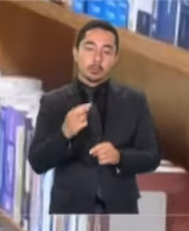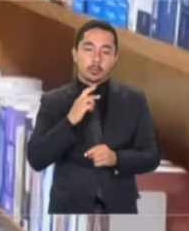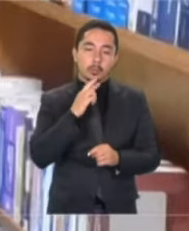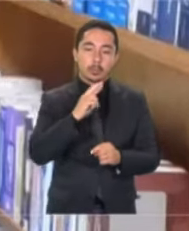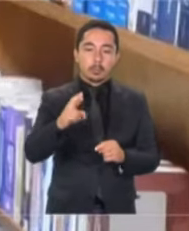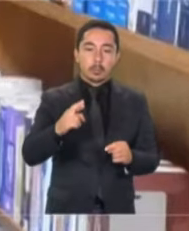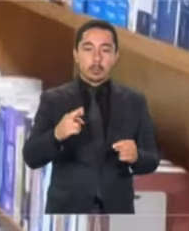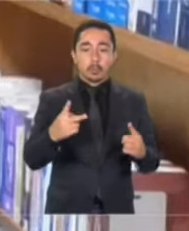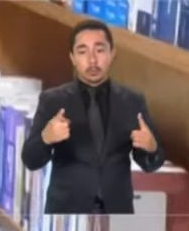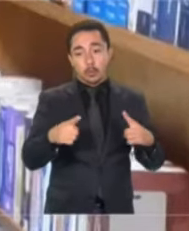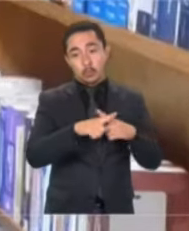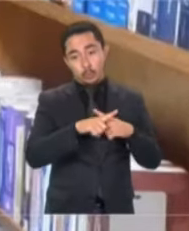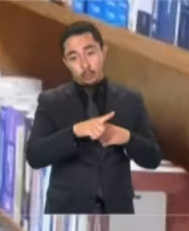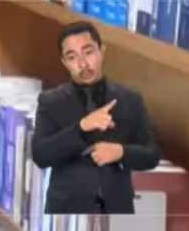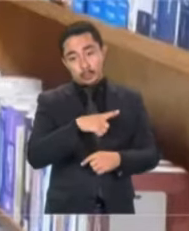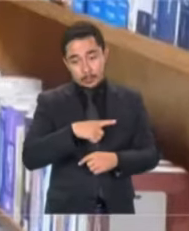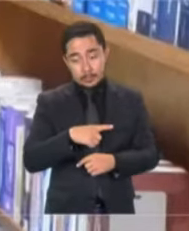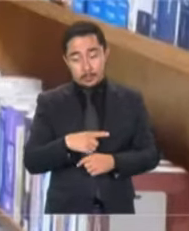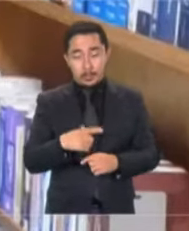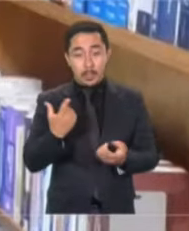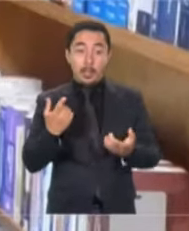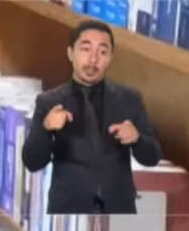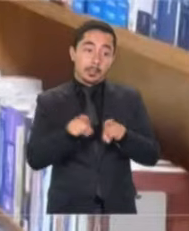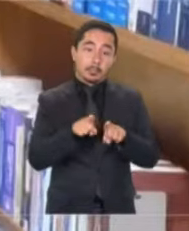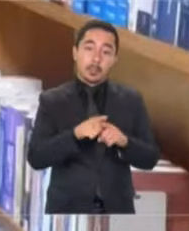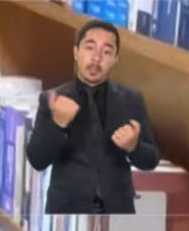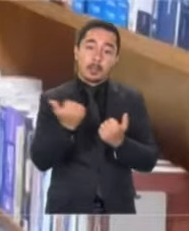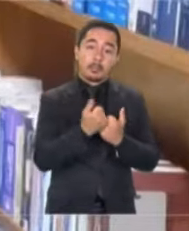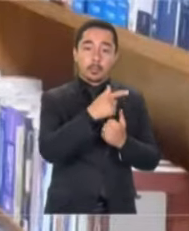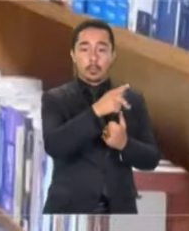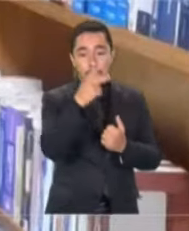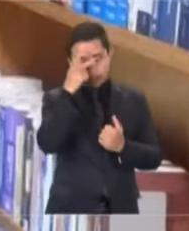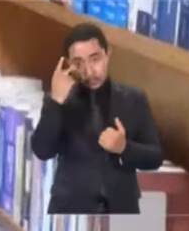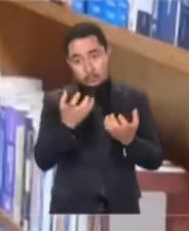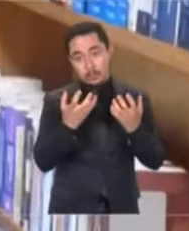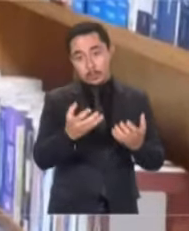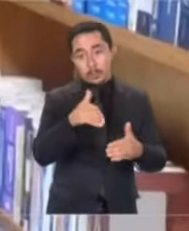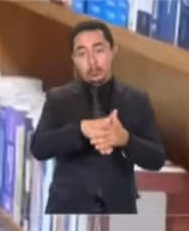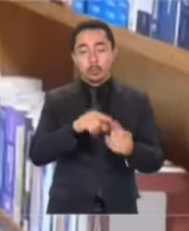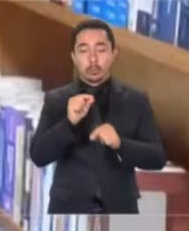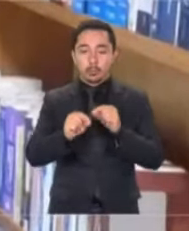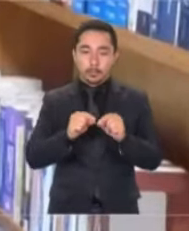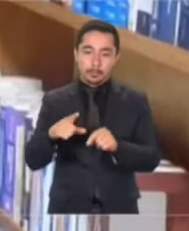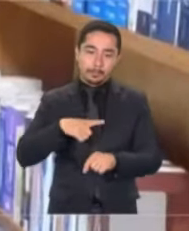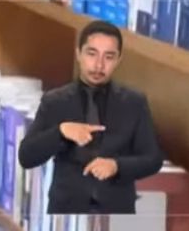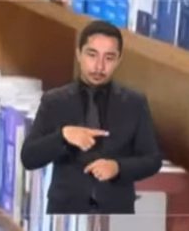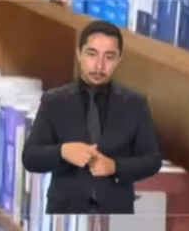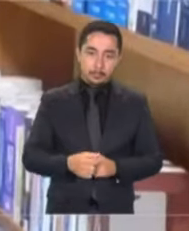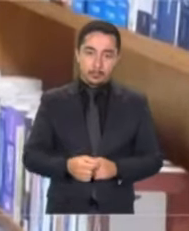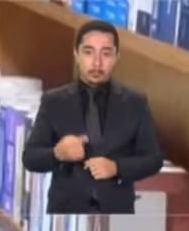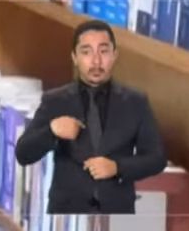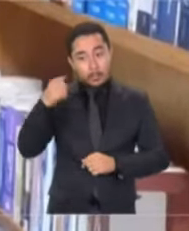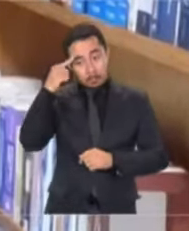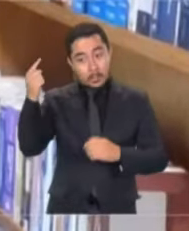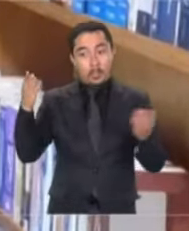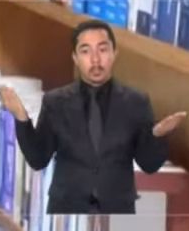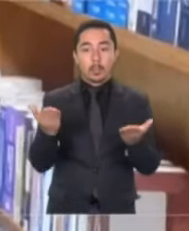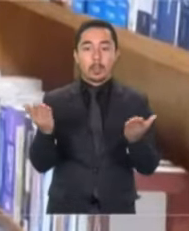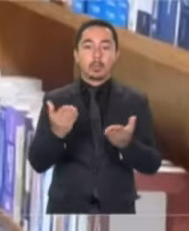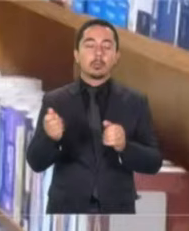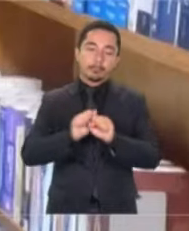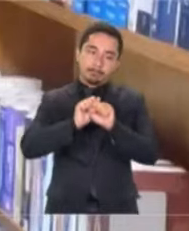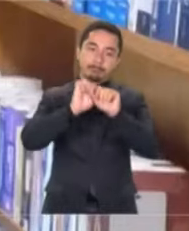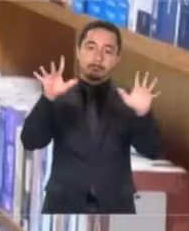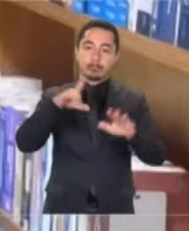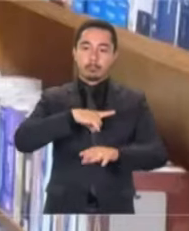ao contratante da pesquisa impulsionada. Penso que agora isso ficou bem, bem